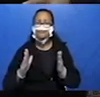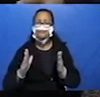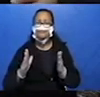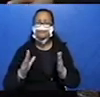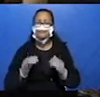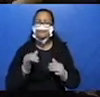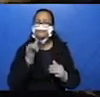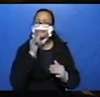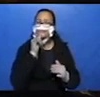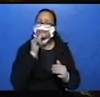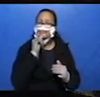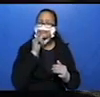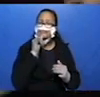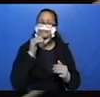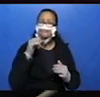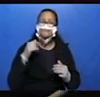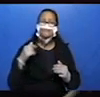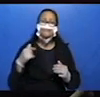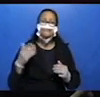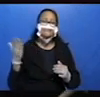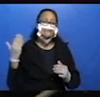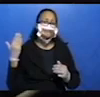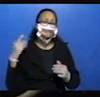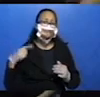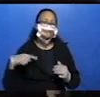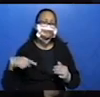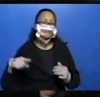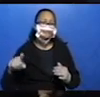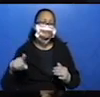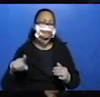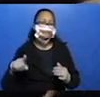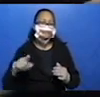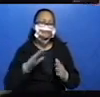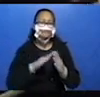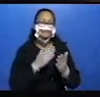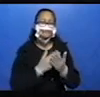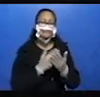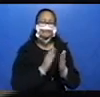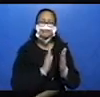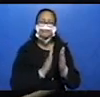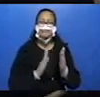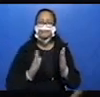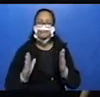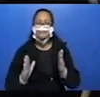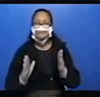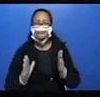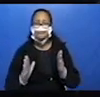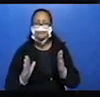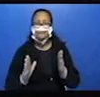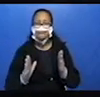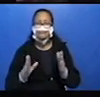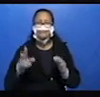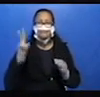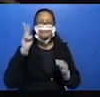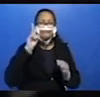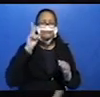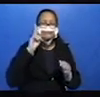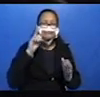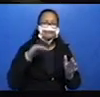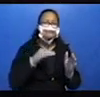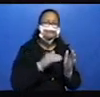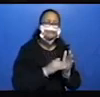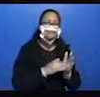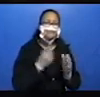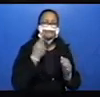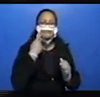à escola regularmente, de segunda a sexta, entrava às 7, entrava ao meio-dia e meio, meio-dia